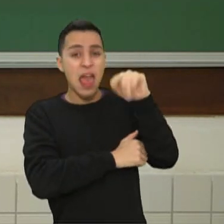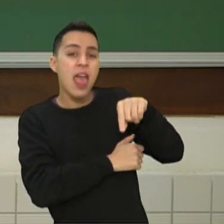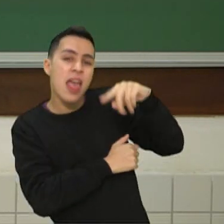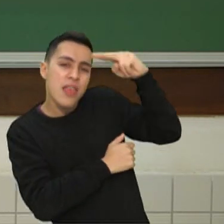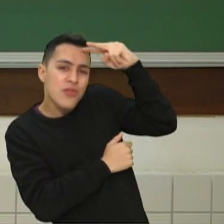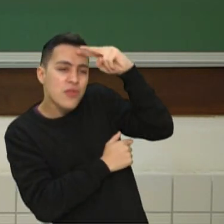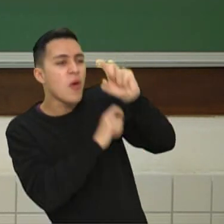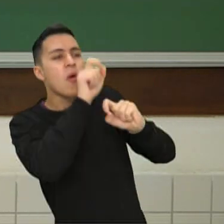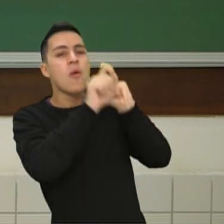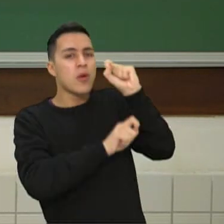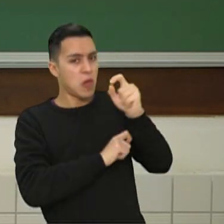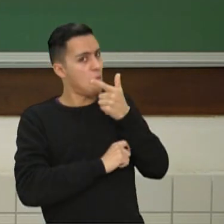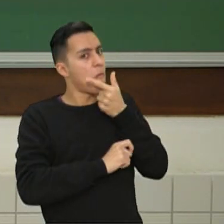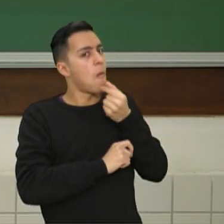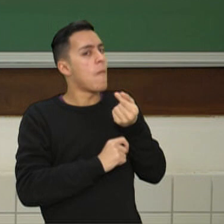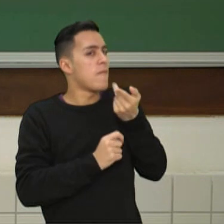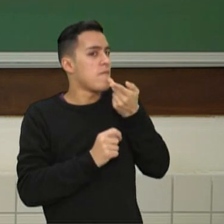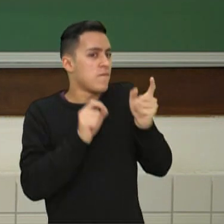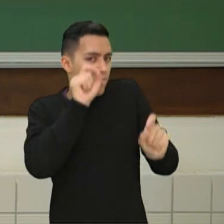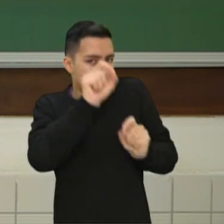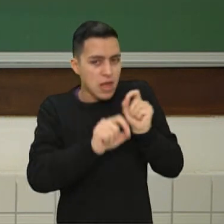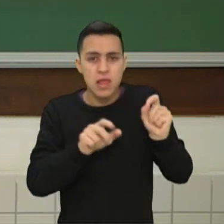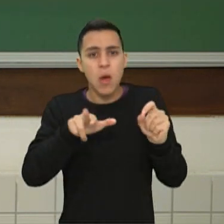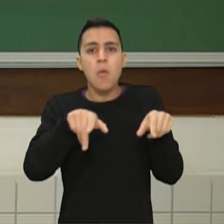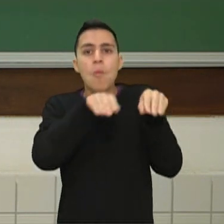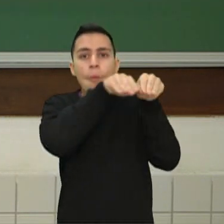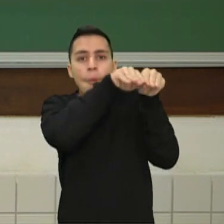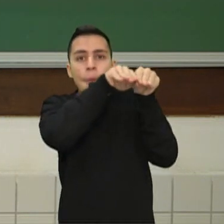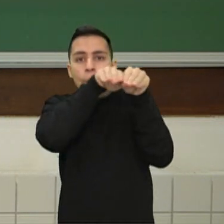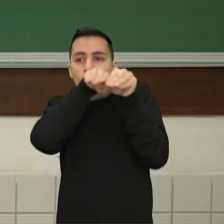para o Hegel, ela não é inerte, né?